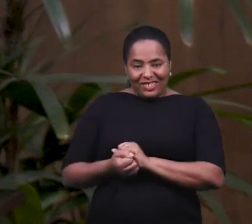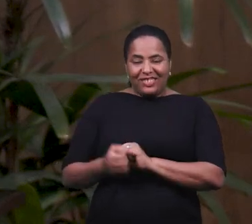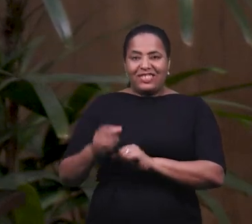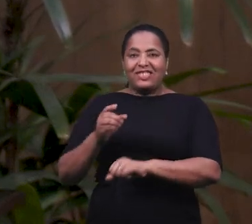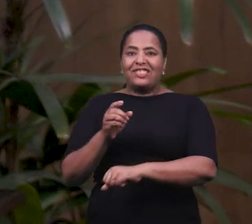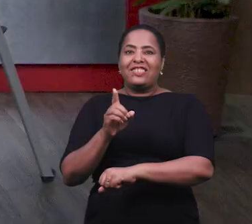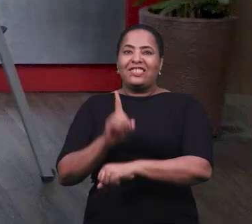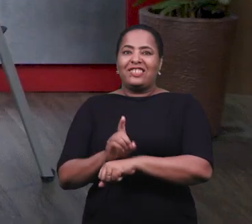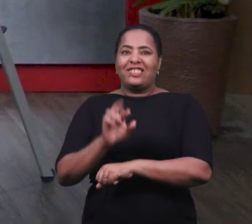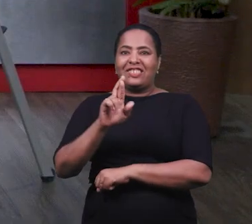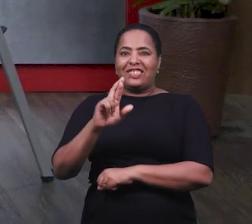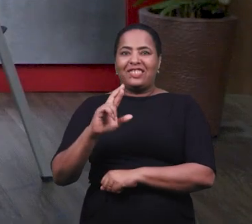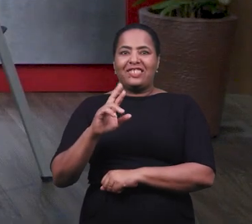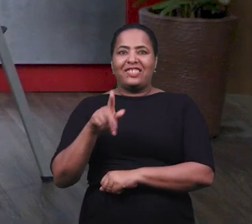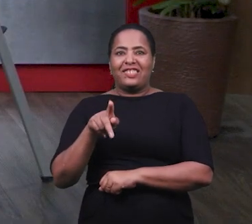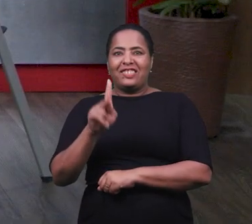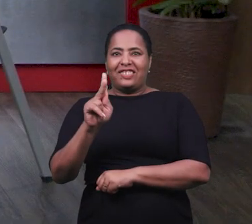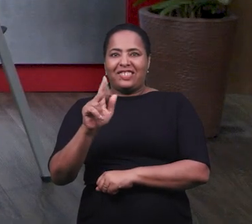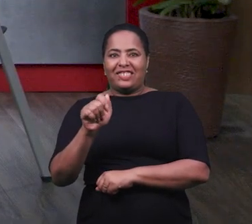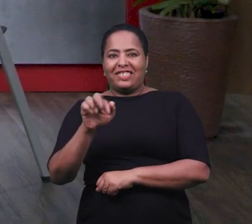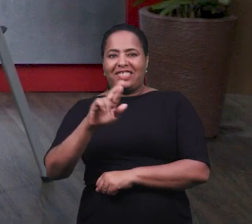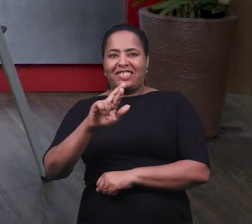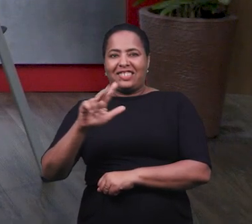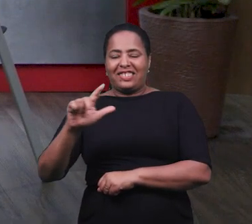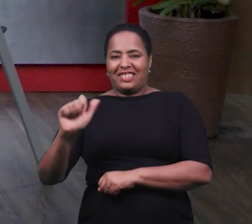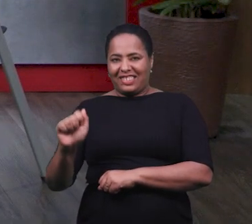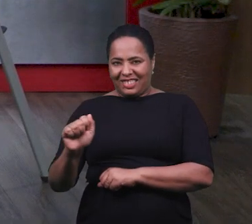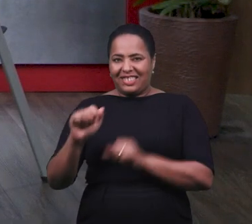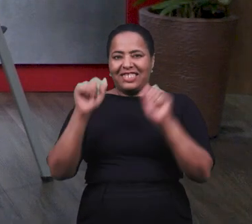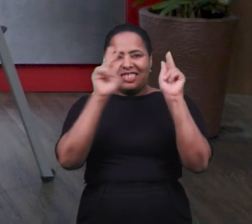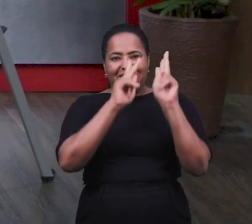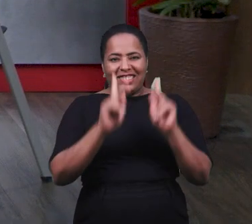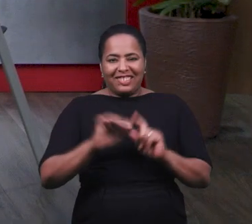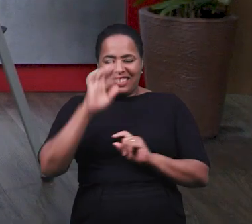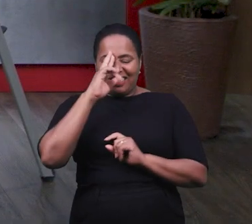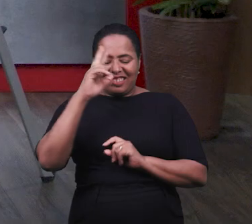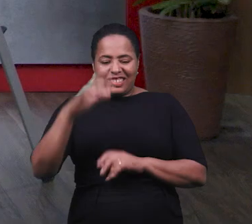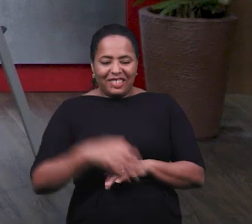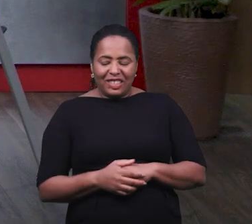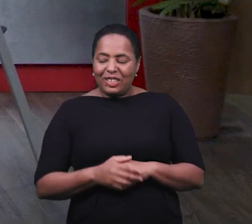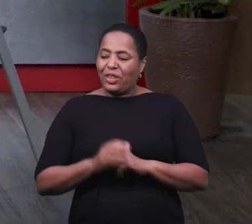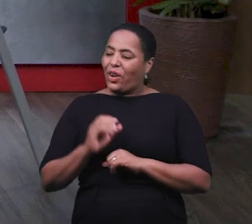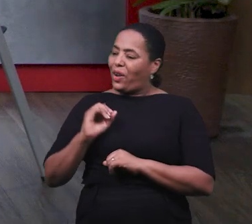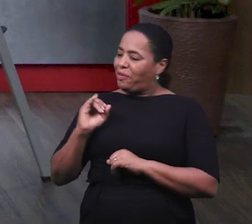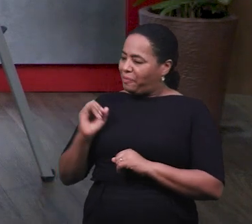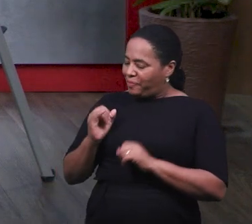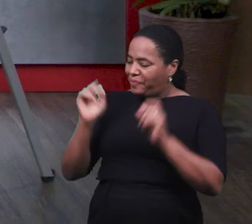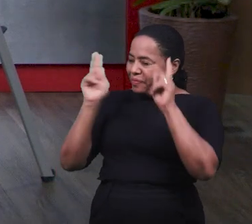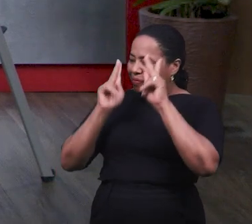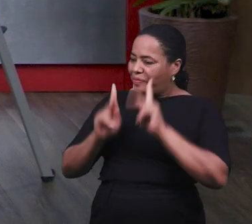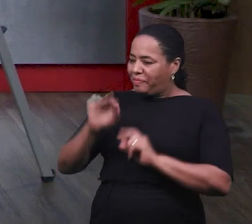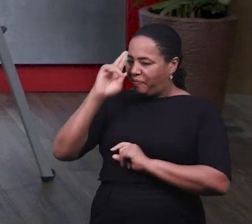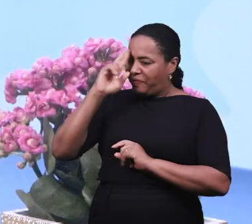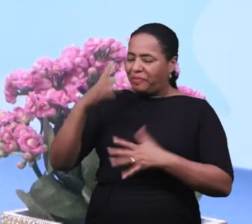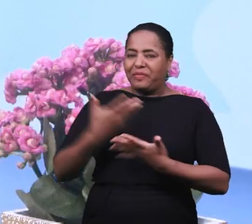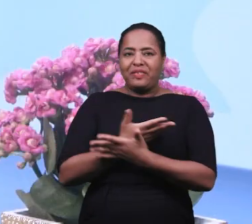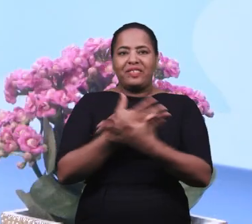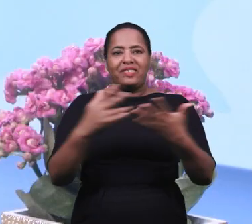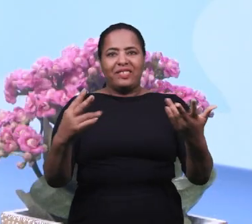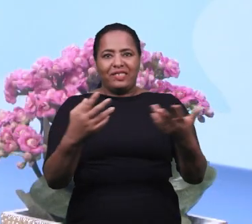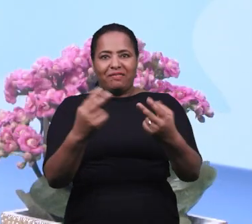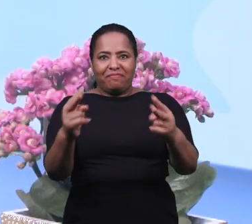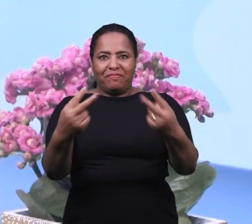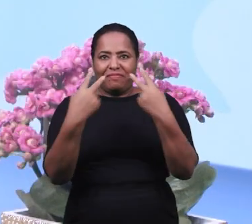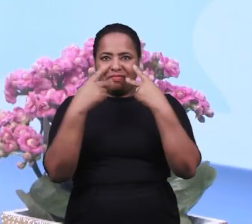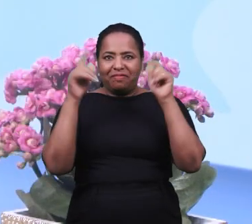doutora Carla. Doutora Carla, a paz do Senhor, doutora Carla. Eleonice, a paz do Senhor Jesus, a todos que estão nos assistindo, a